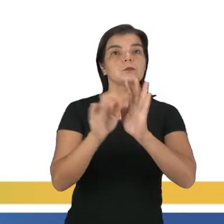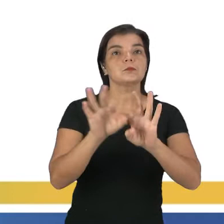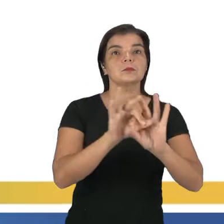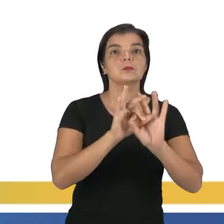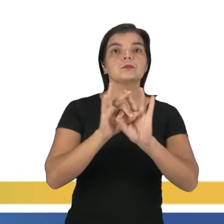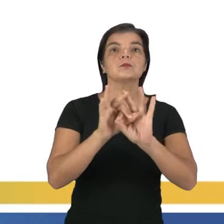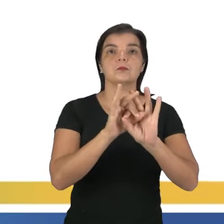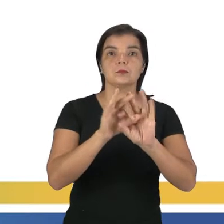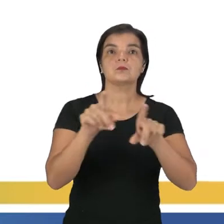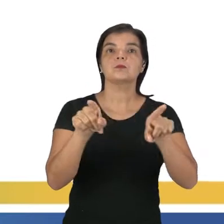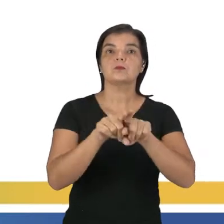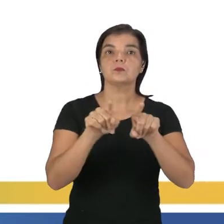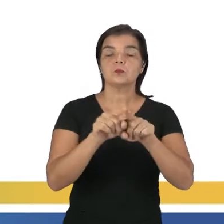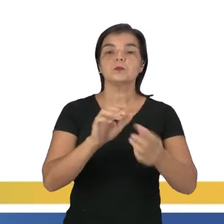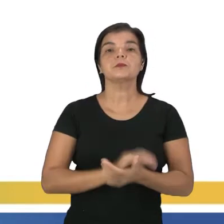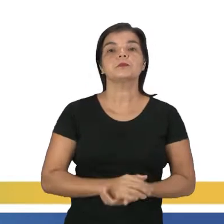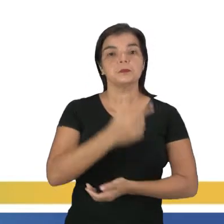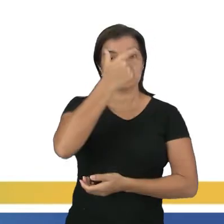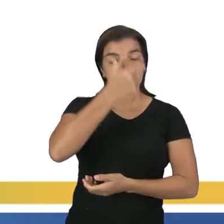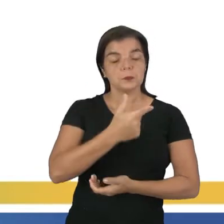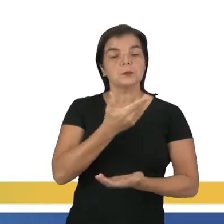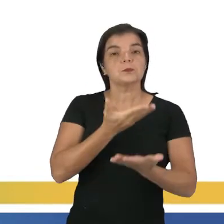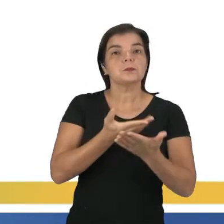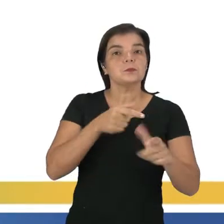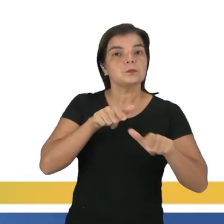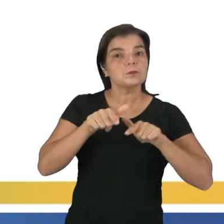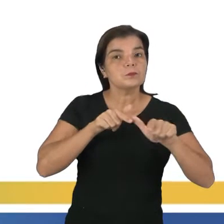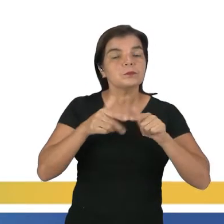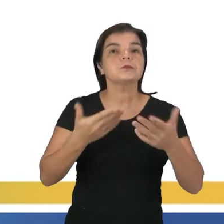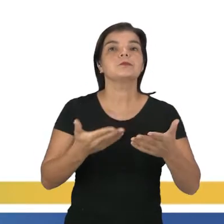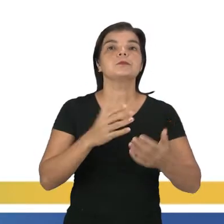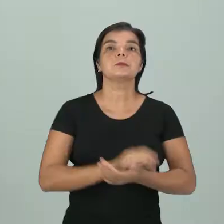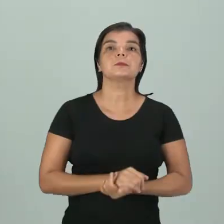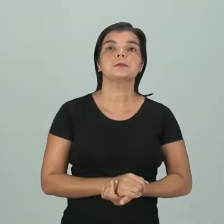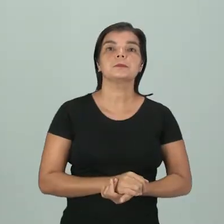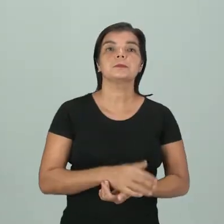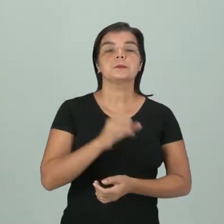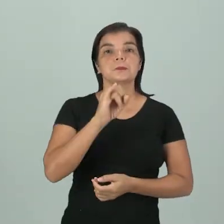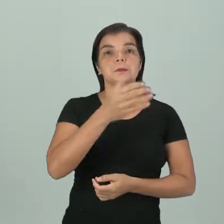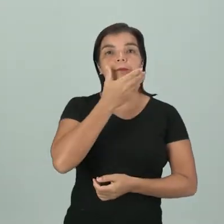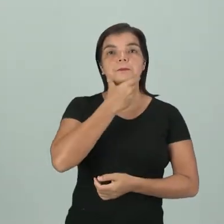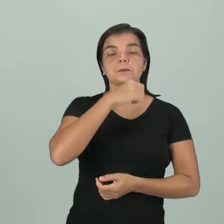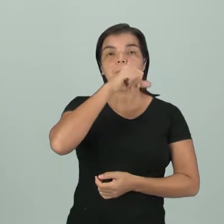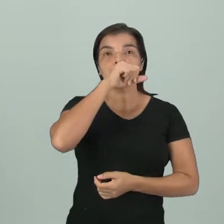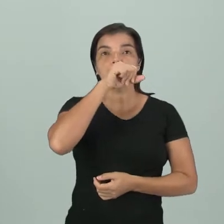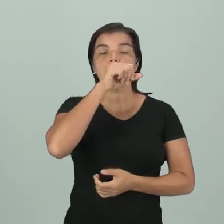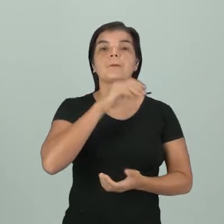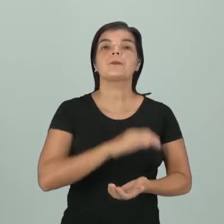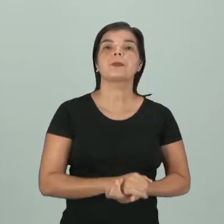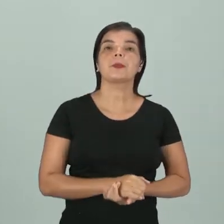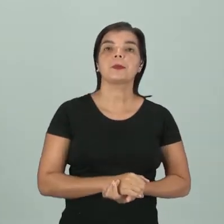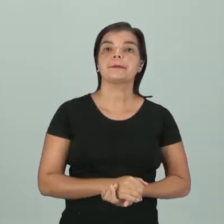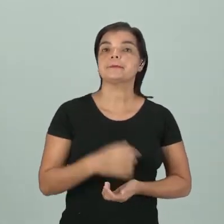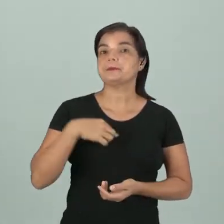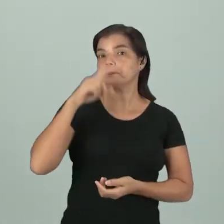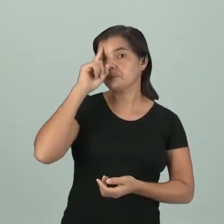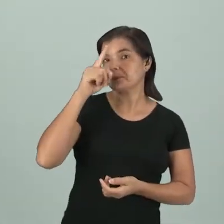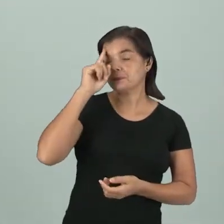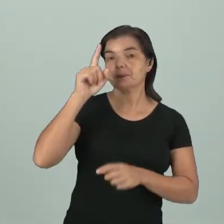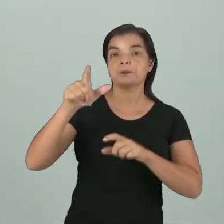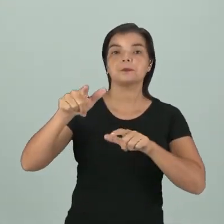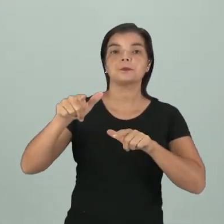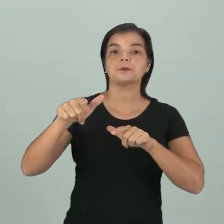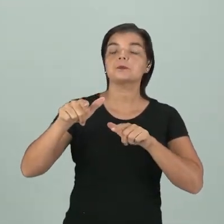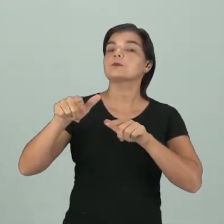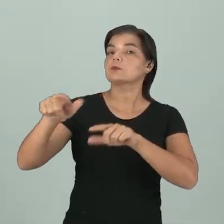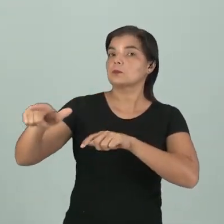ligada ao labor a que o sujeito se dedicava. Então, geralmente, o seu pai, por exemplo, era dono de uma